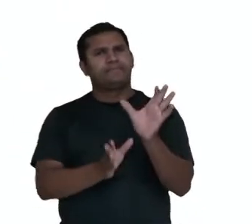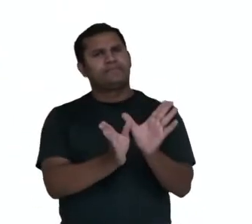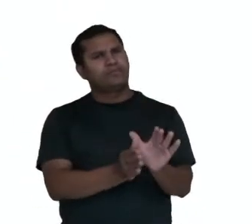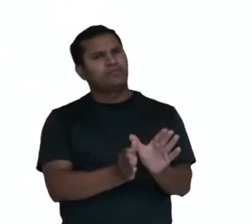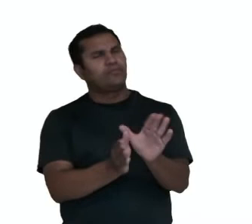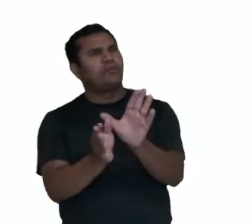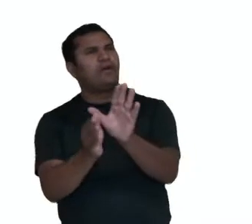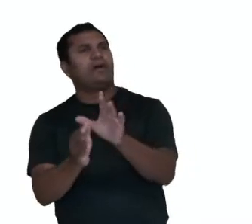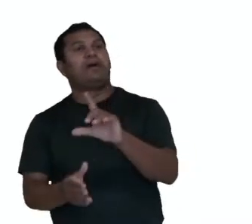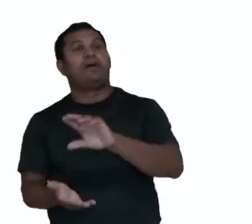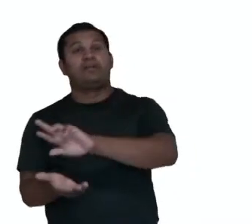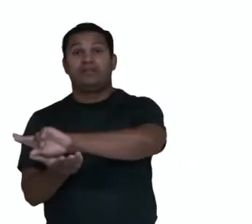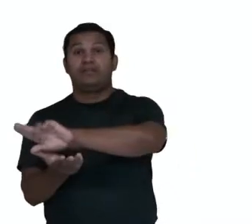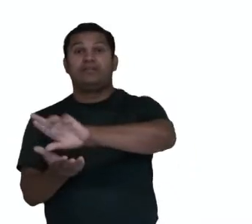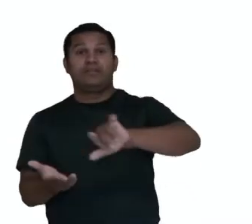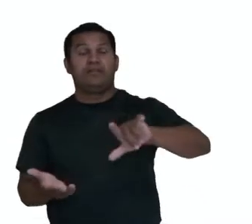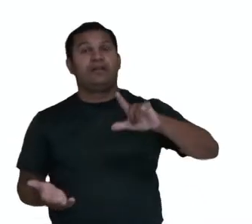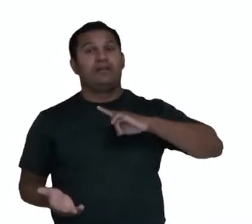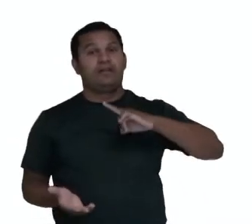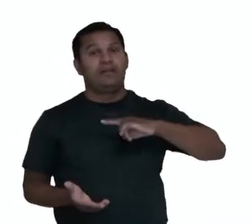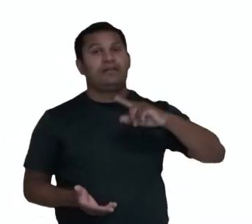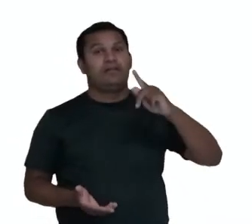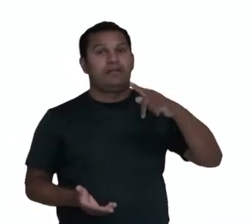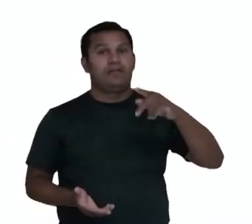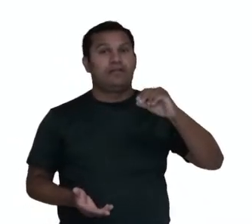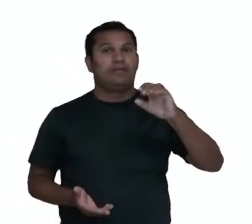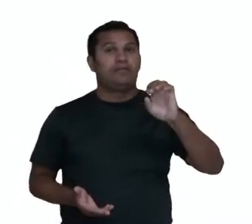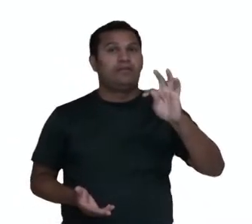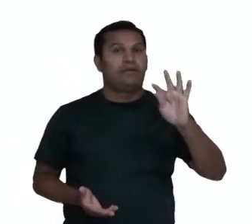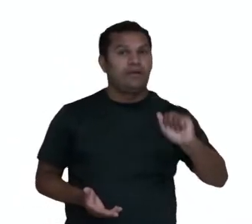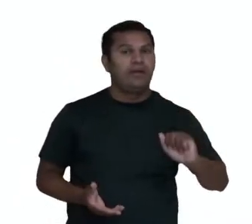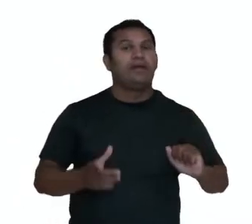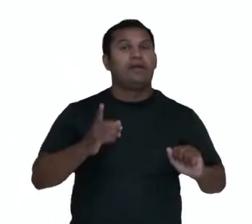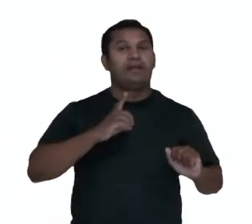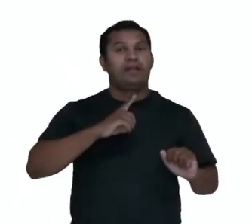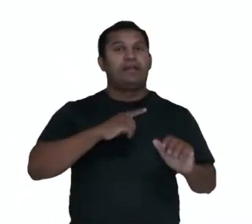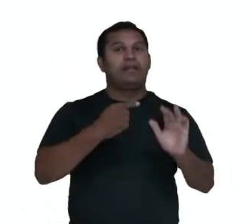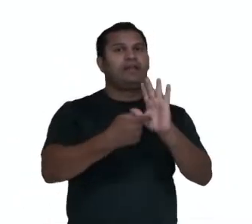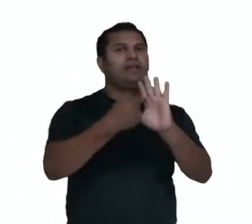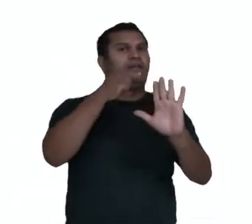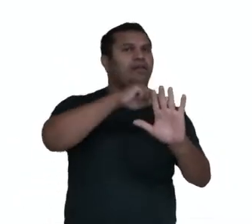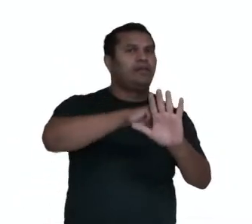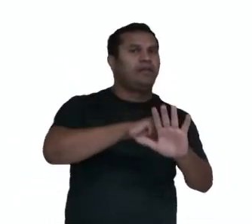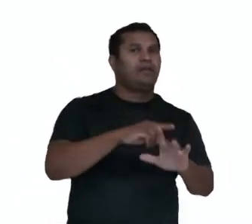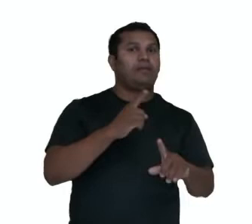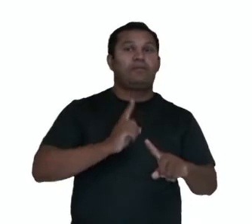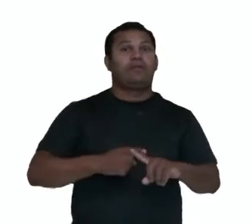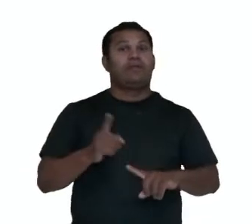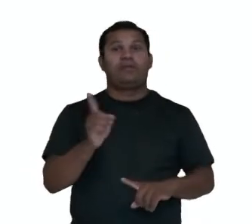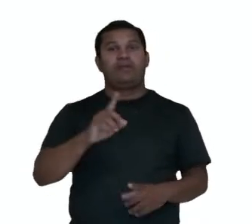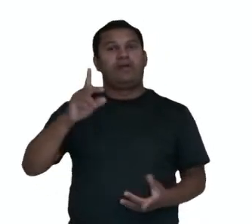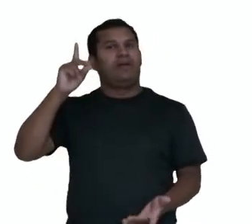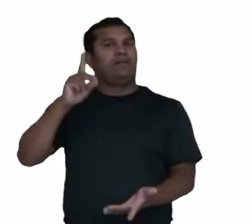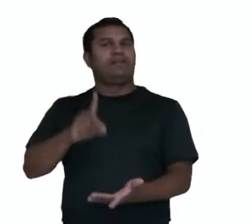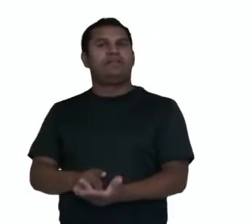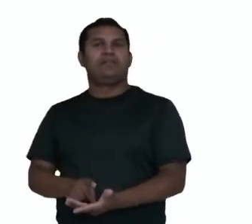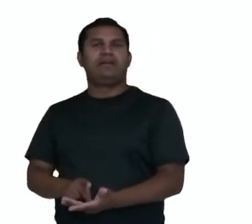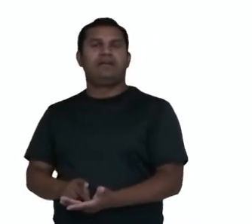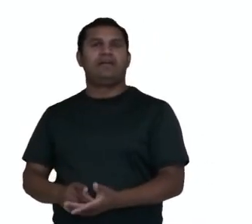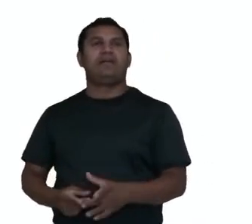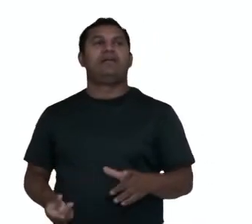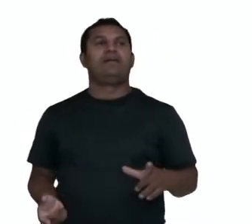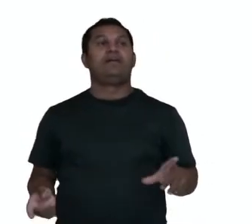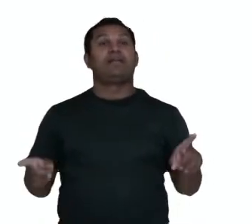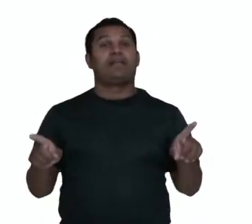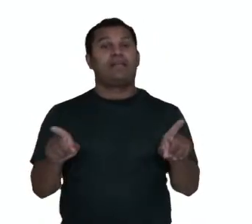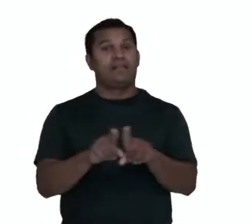poeta estão no plano da metáfora, visto que não são pássaros reais. Esses pássaros, por não terem